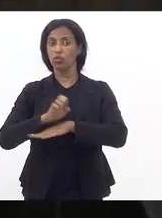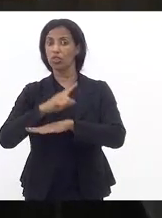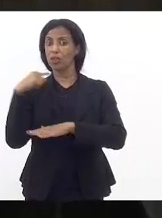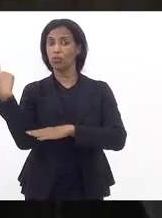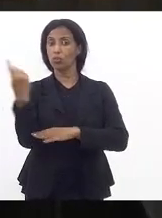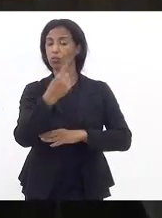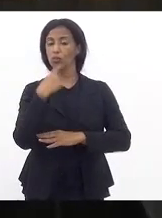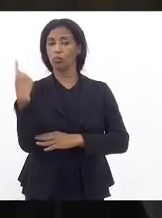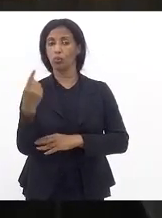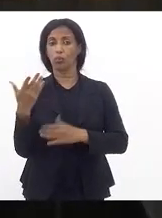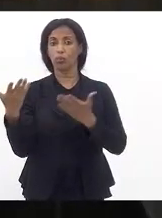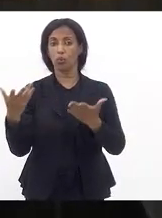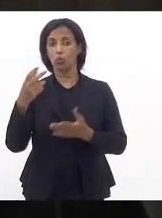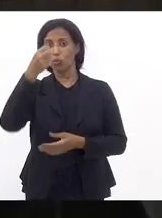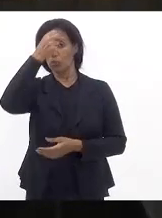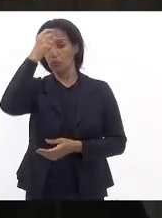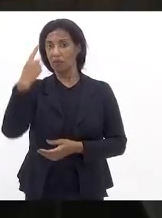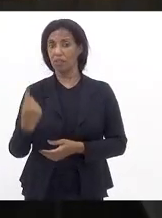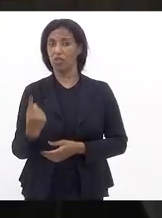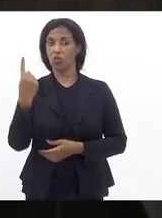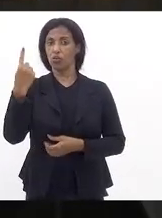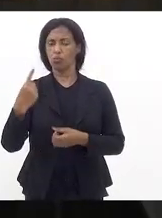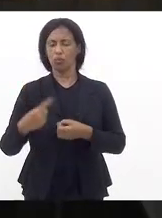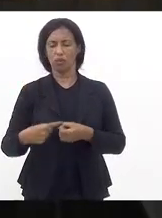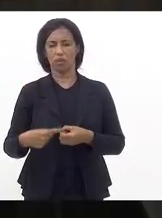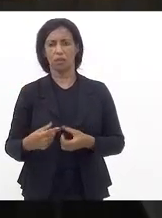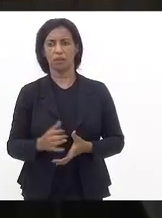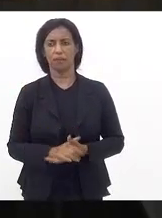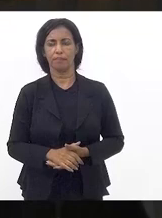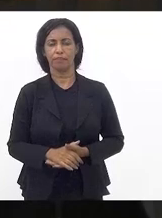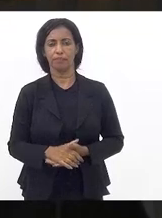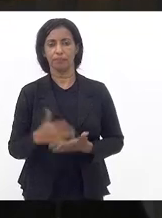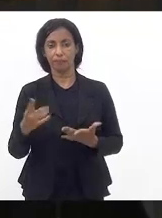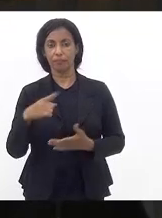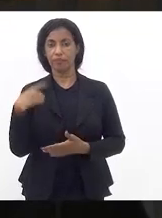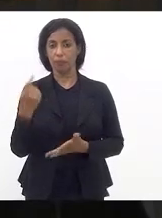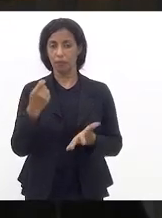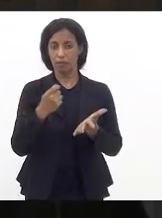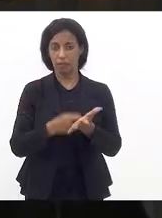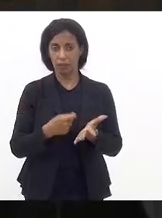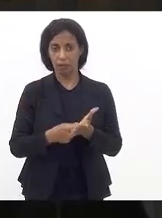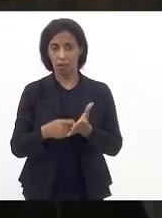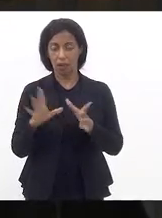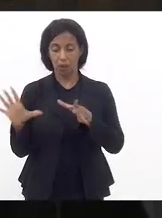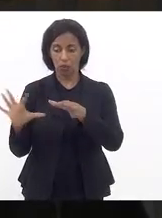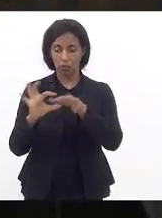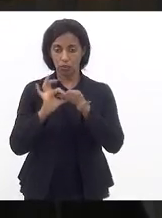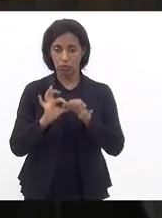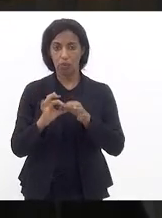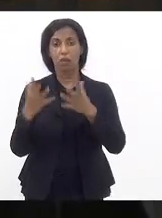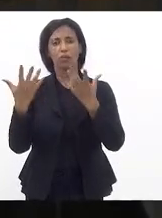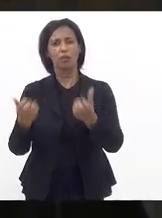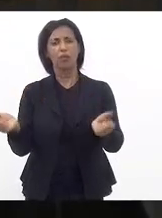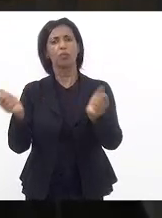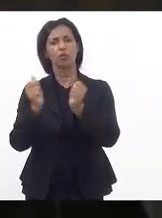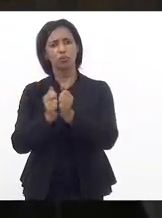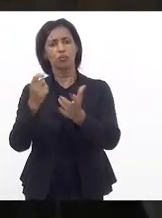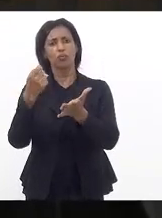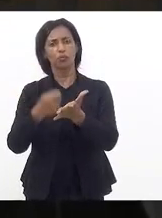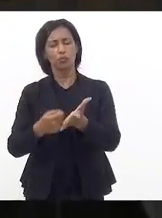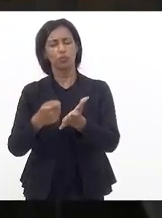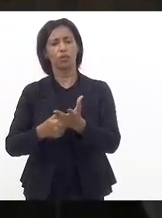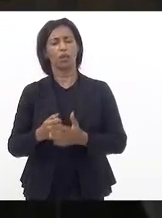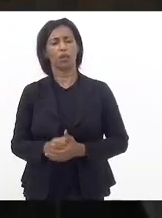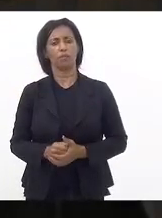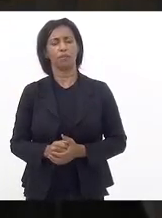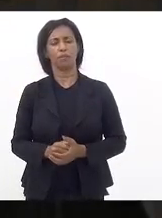todo e quanto o prefeito é só de um município então se a nossa luta é União vamos juntos lutar por